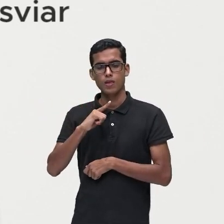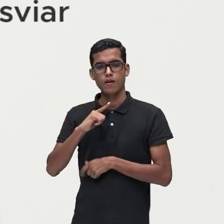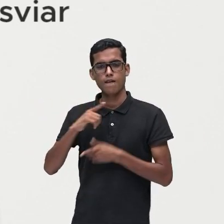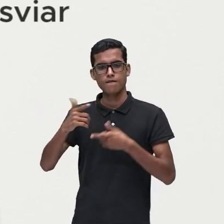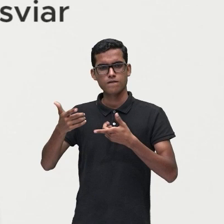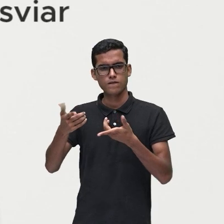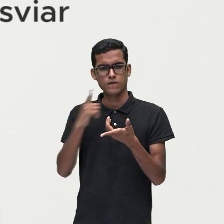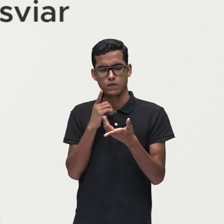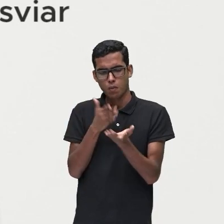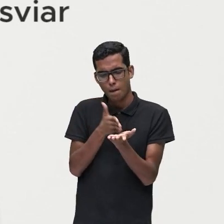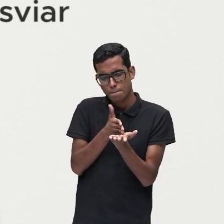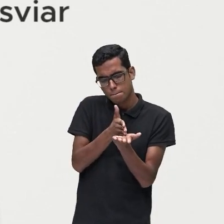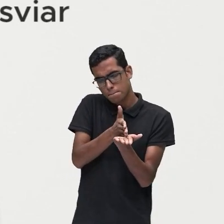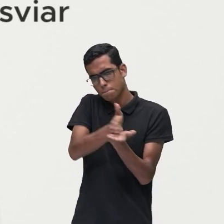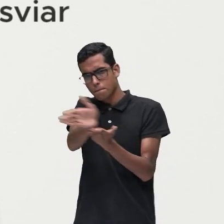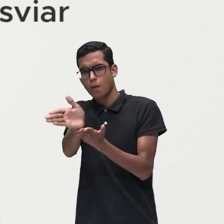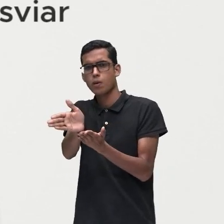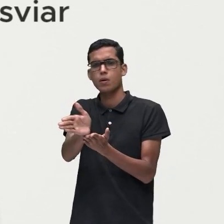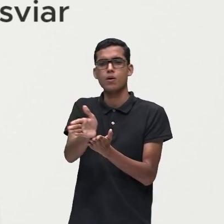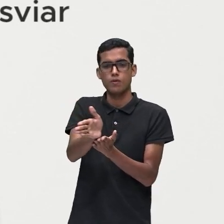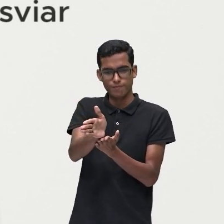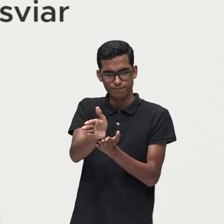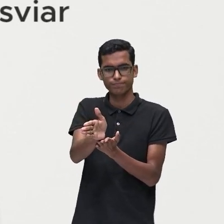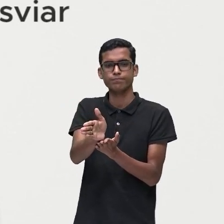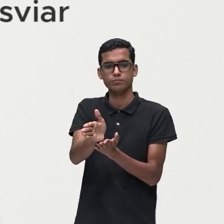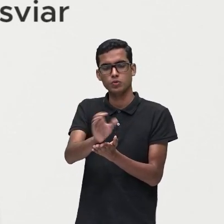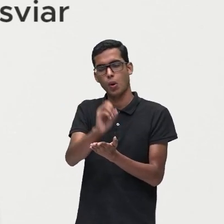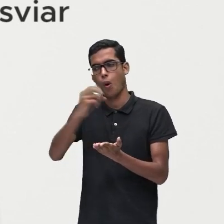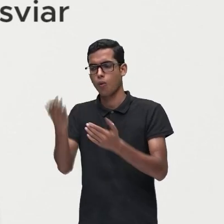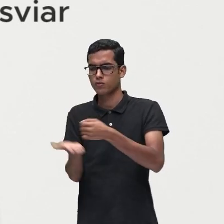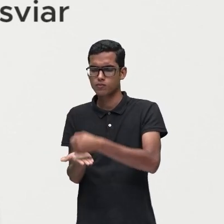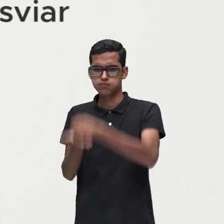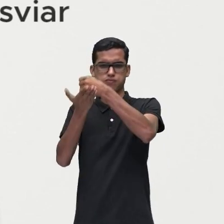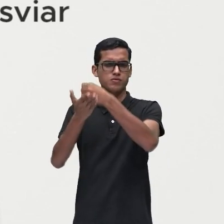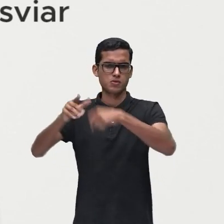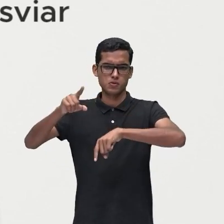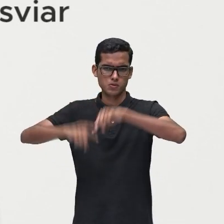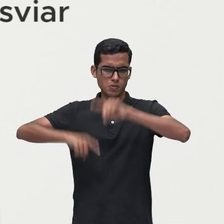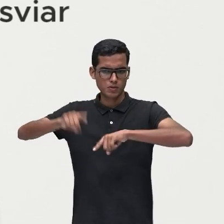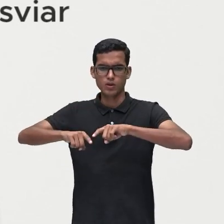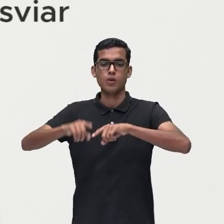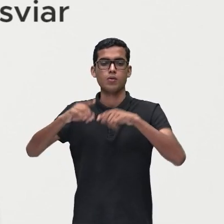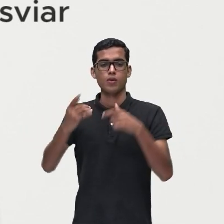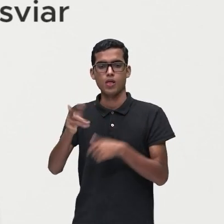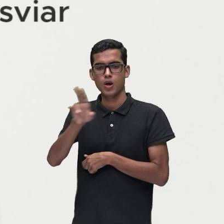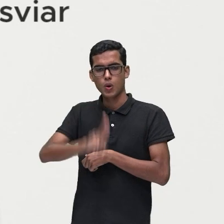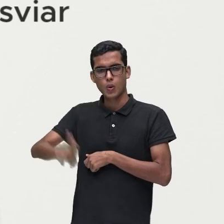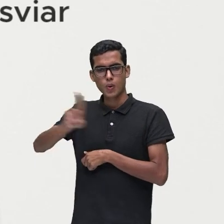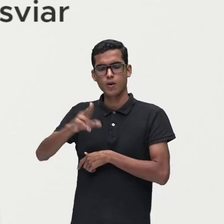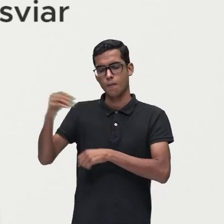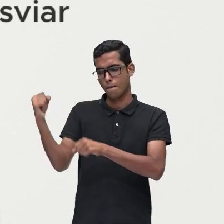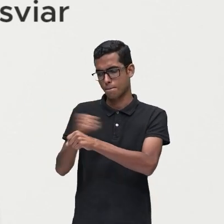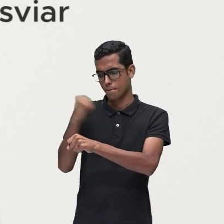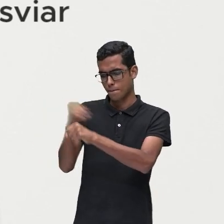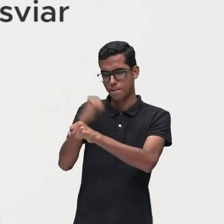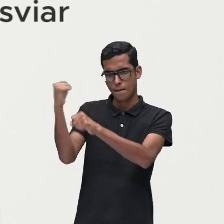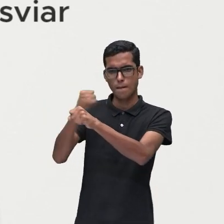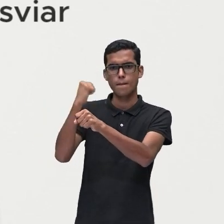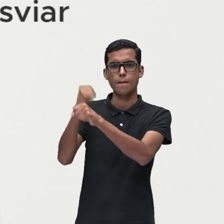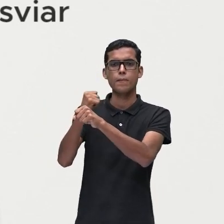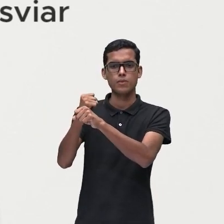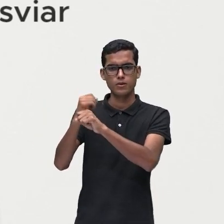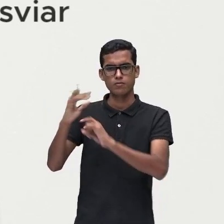a trajetória ou até mesmo levantá-los. Eles são utilizados na construção